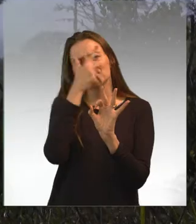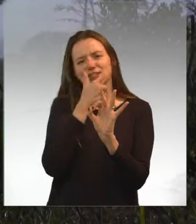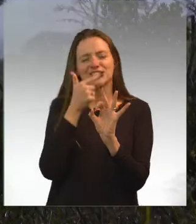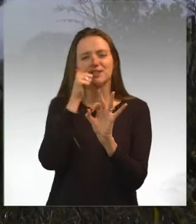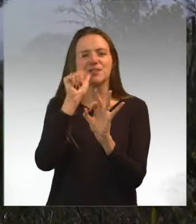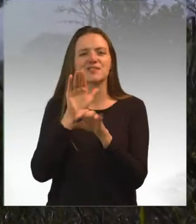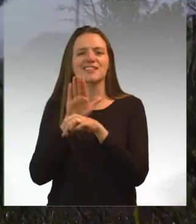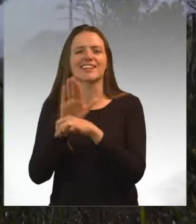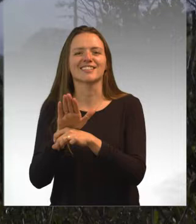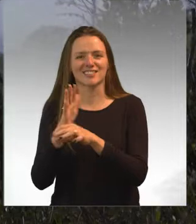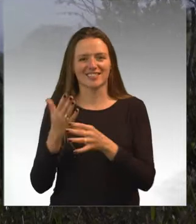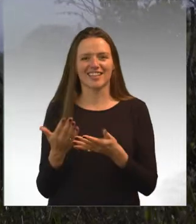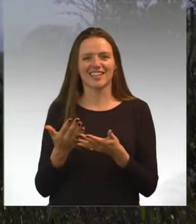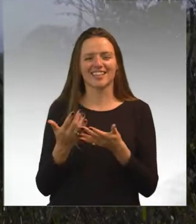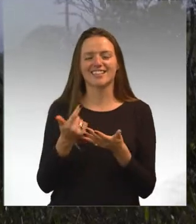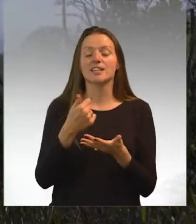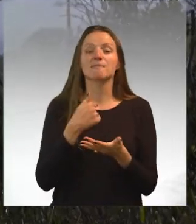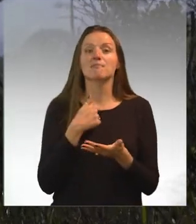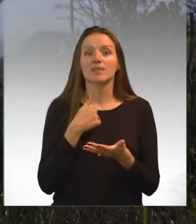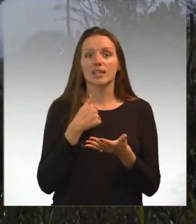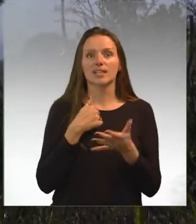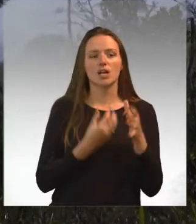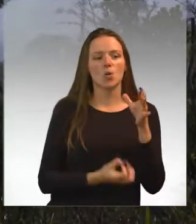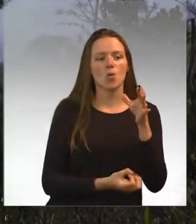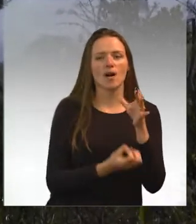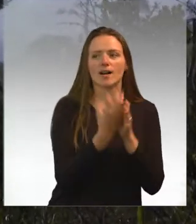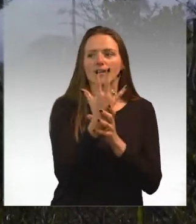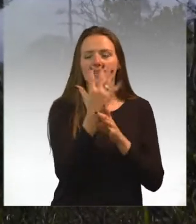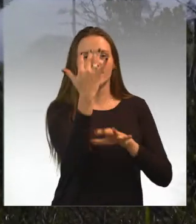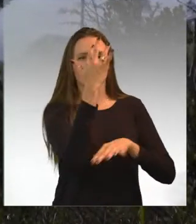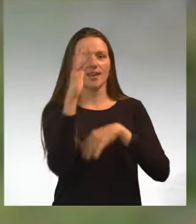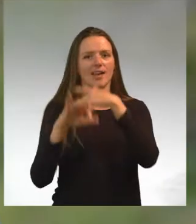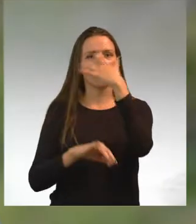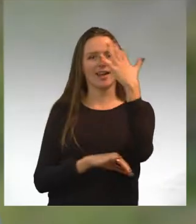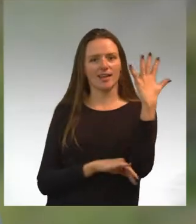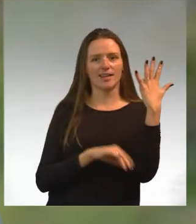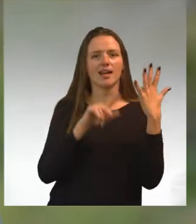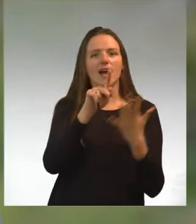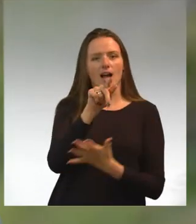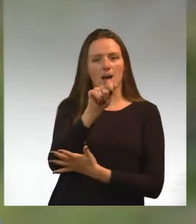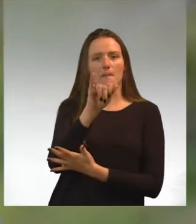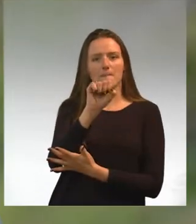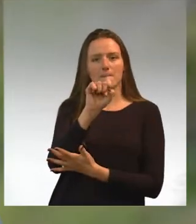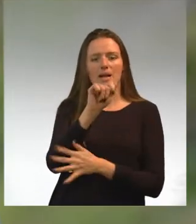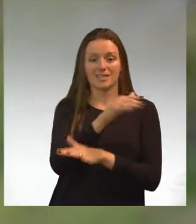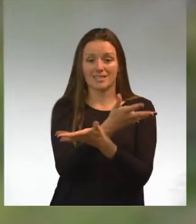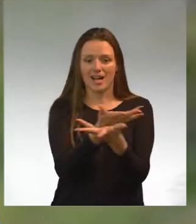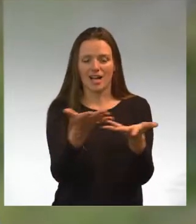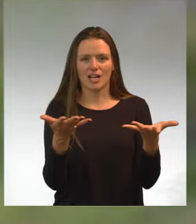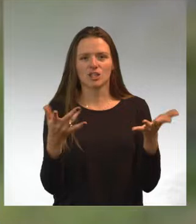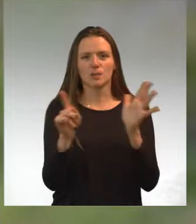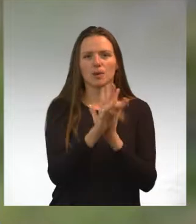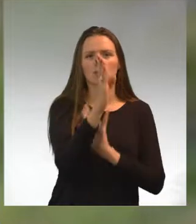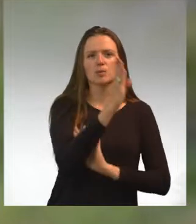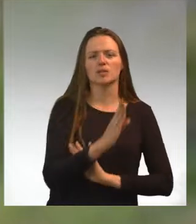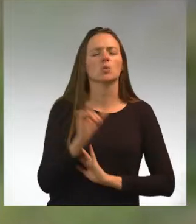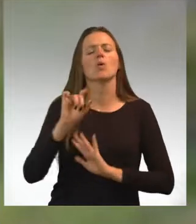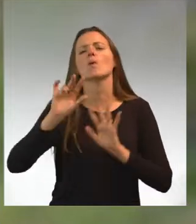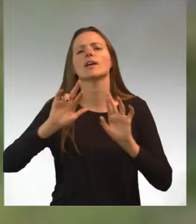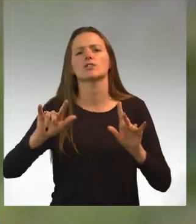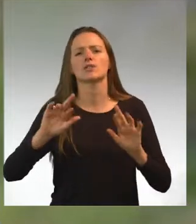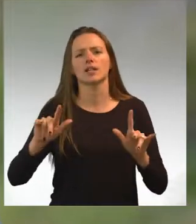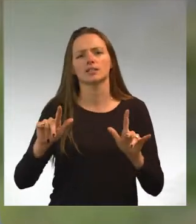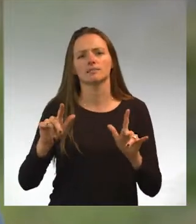isso. E eu criei a paisagem cultural brasileira. Qual a diferença? O tombamento